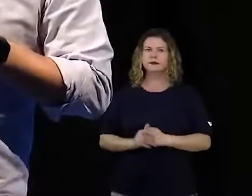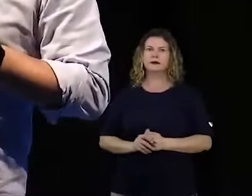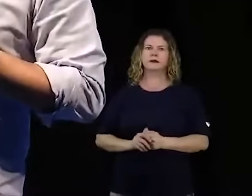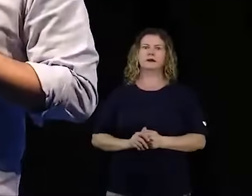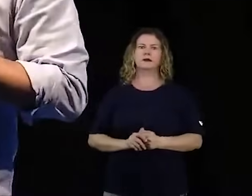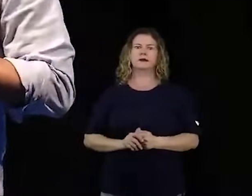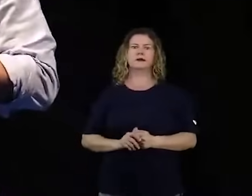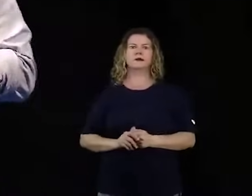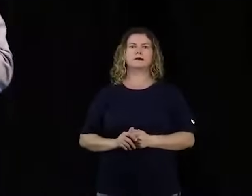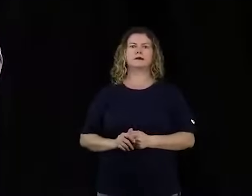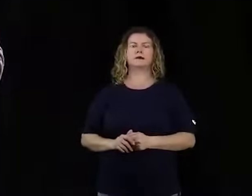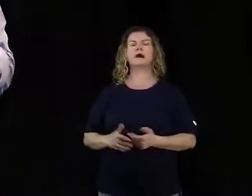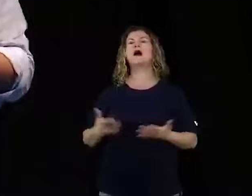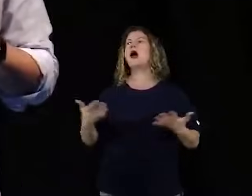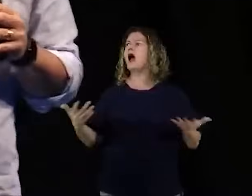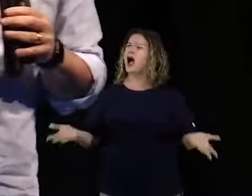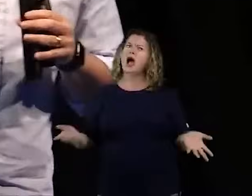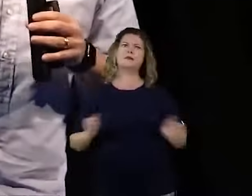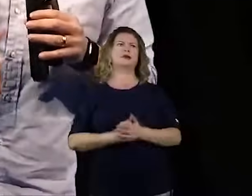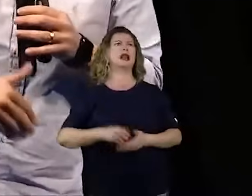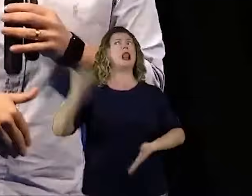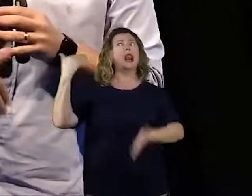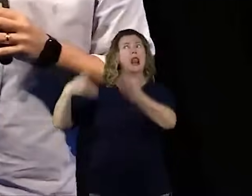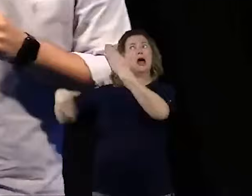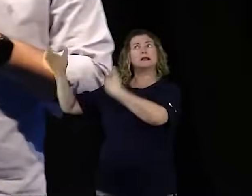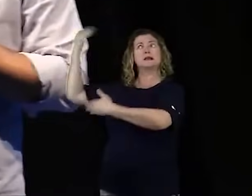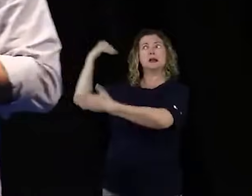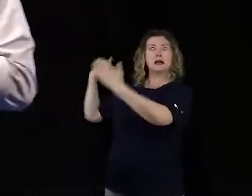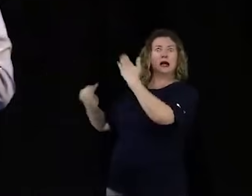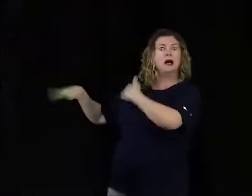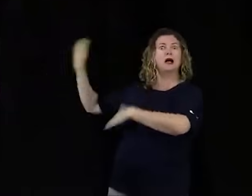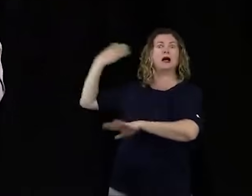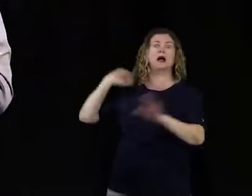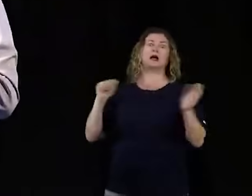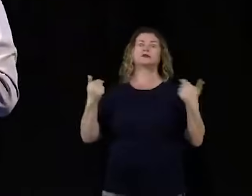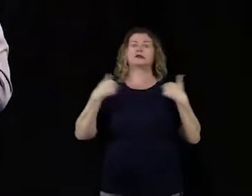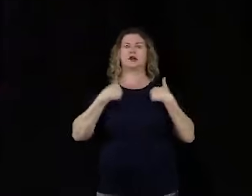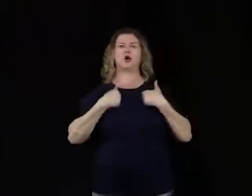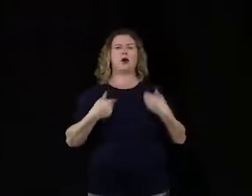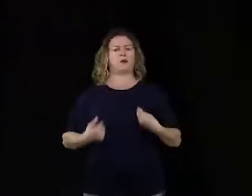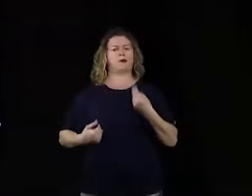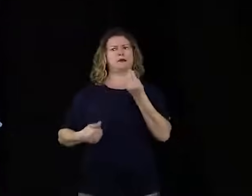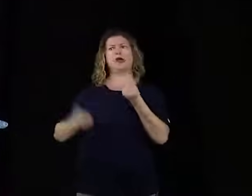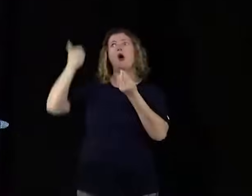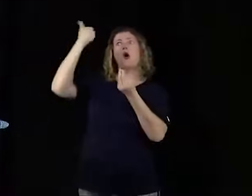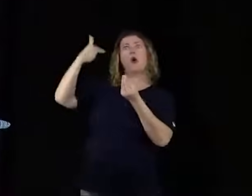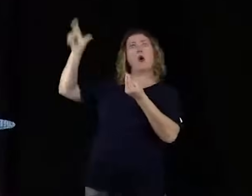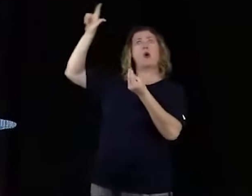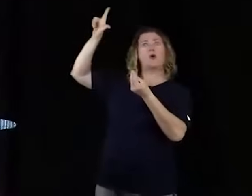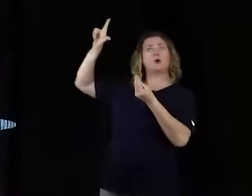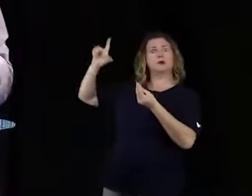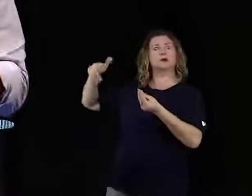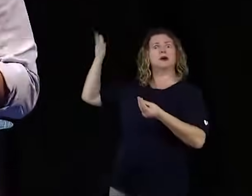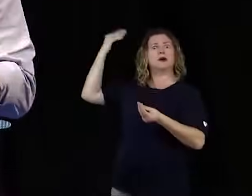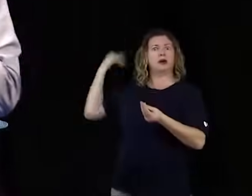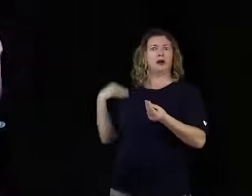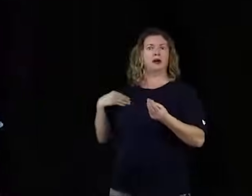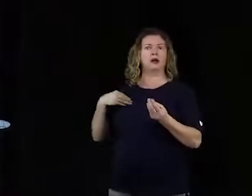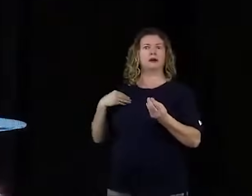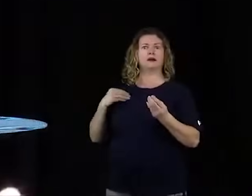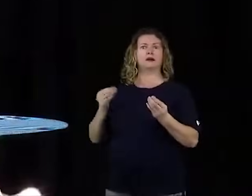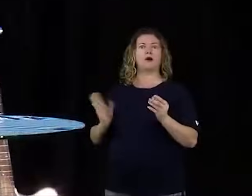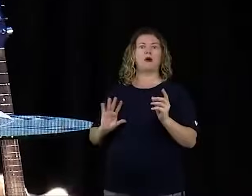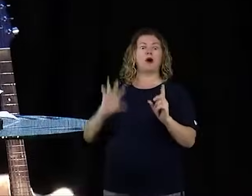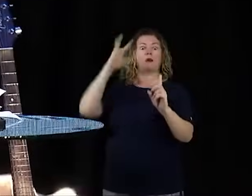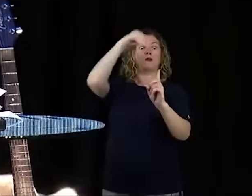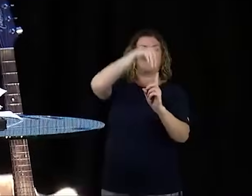outra vida numa outra Encarnação você foi isso você foi aquilo na verdade is é uma grande um